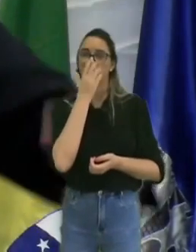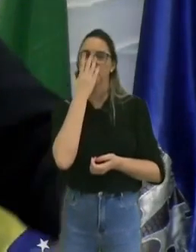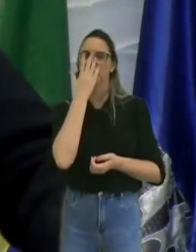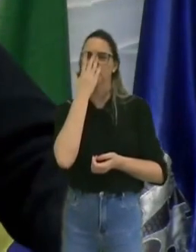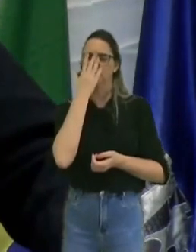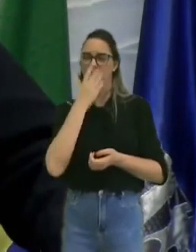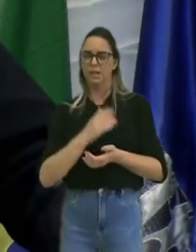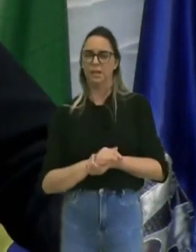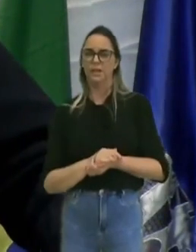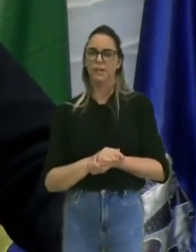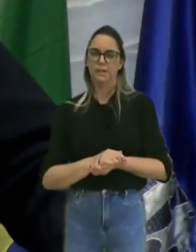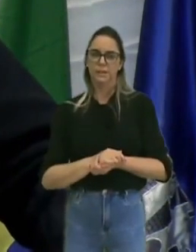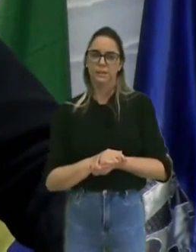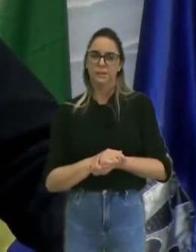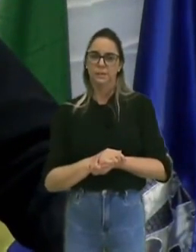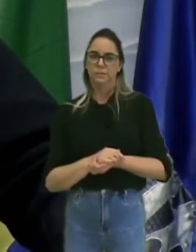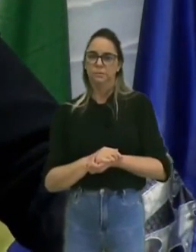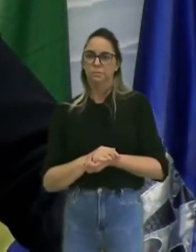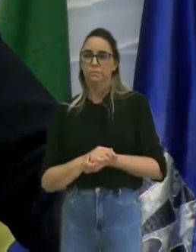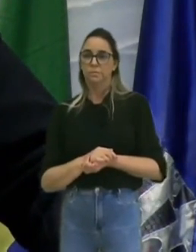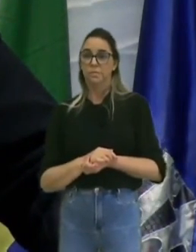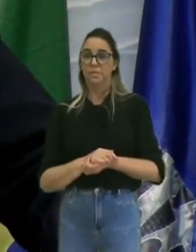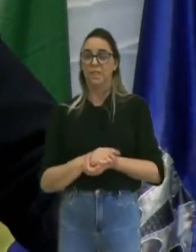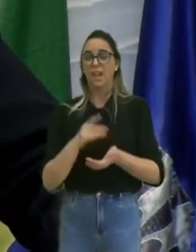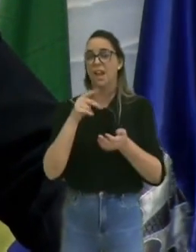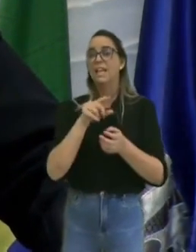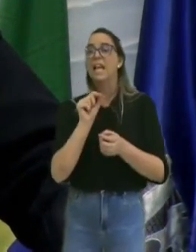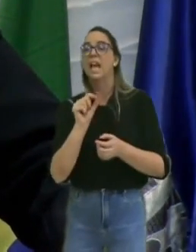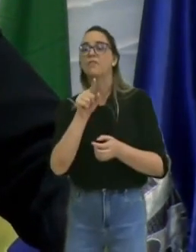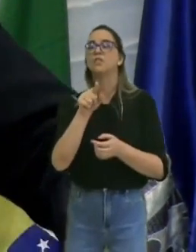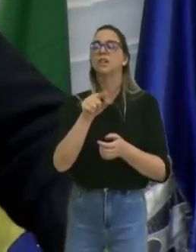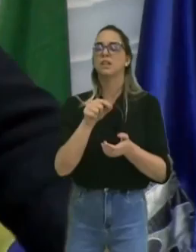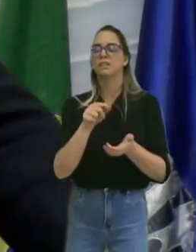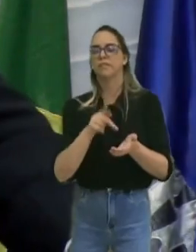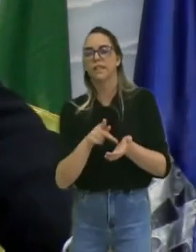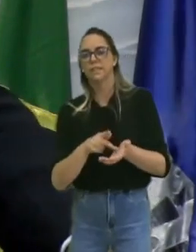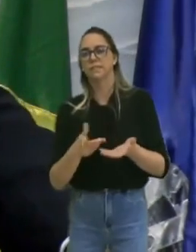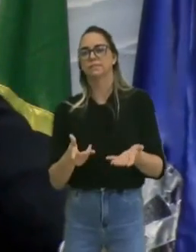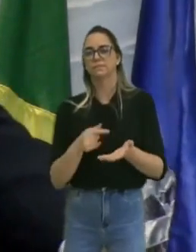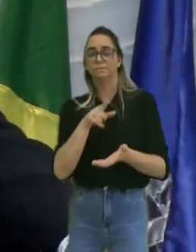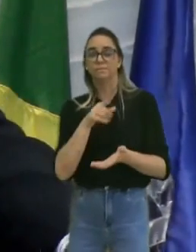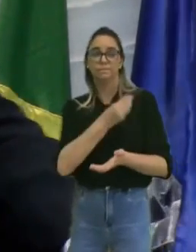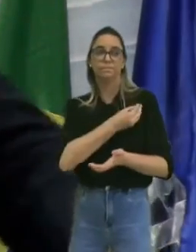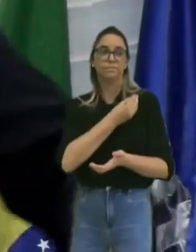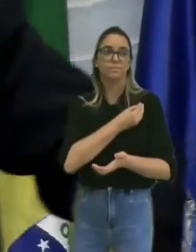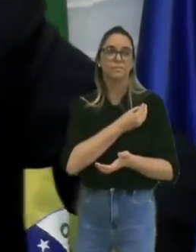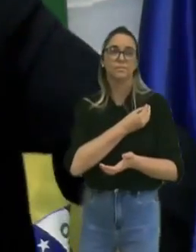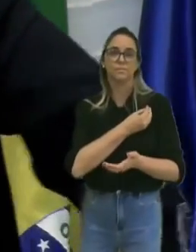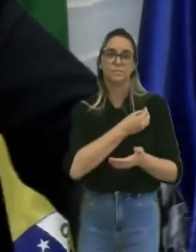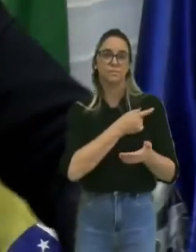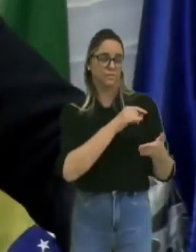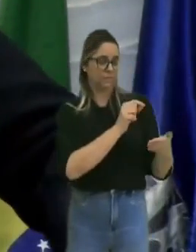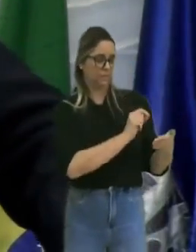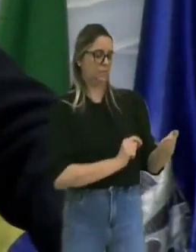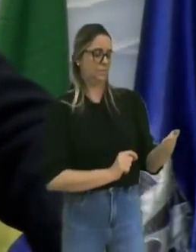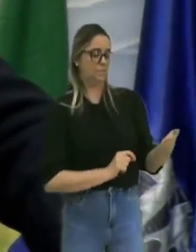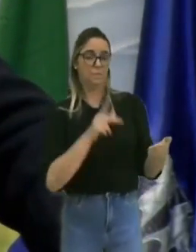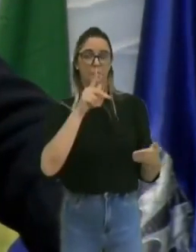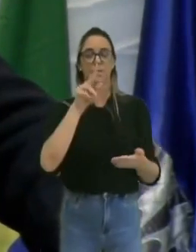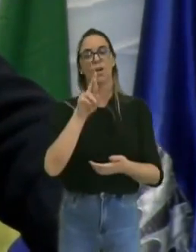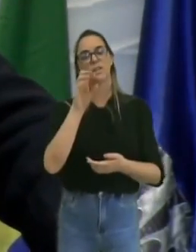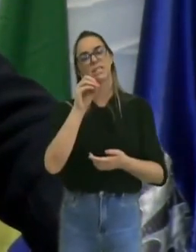senhor sozinho, pode dizer na sua cara. Quem é você de verdade? Você veva aí, me processando, junto com a sua filha.